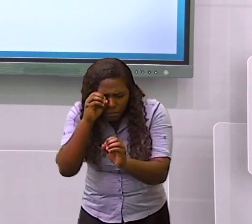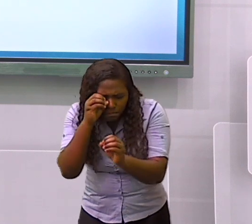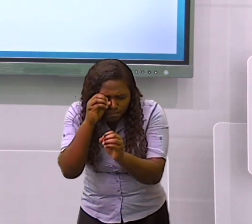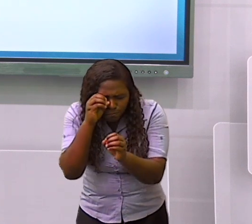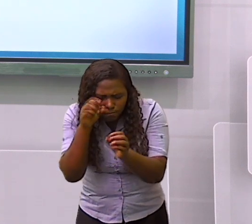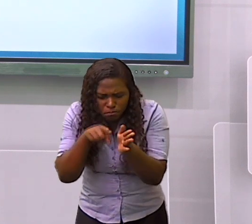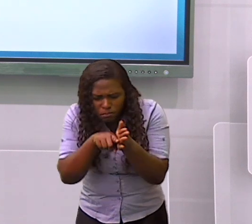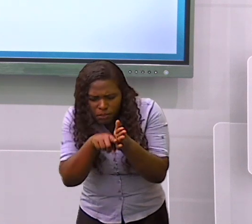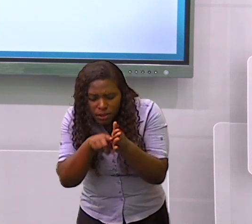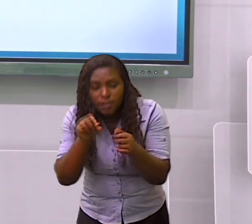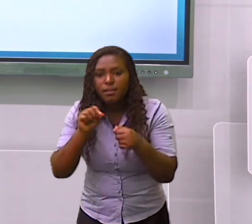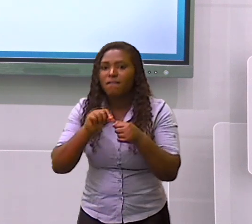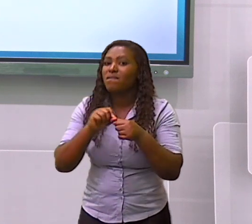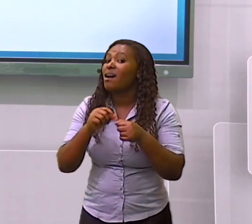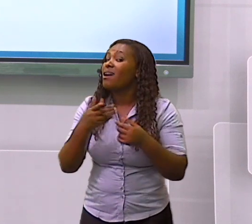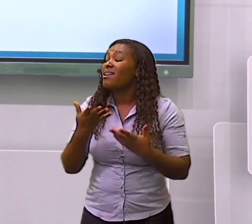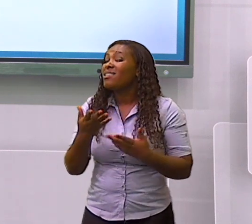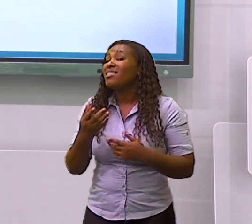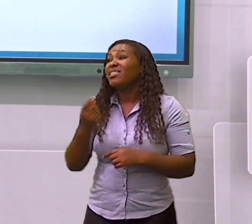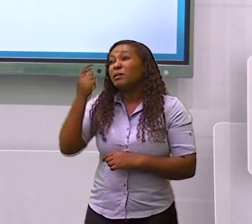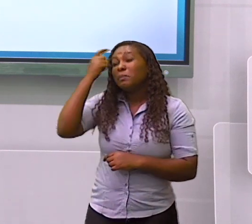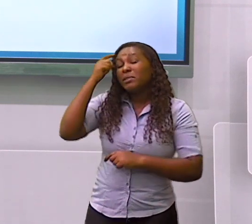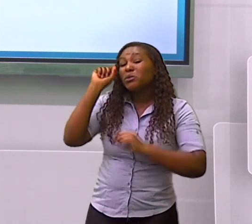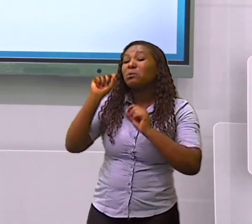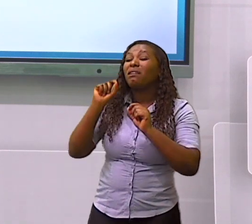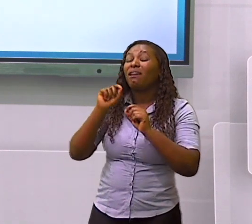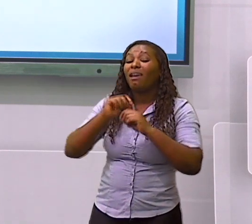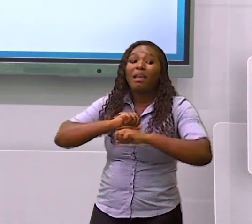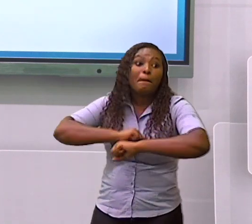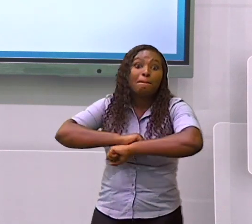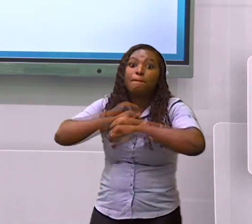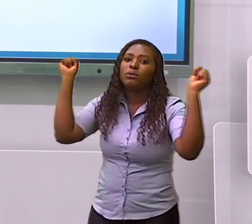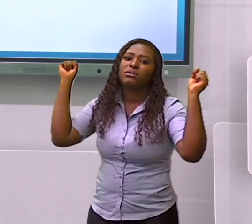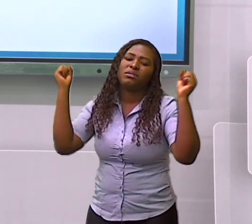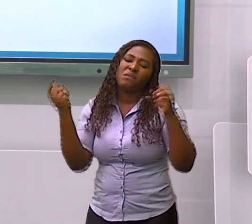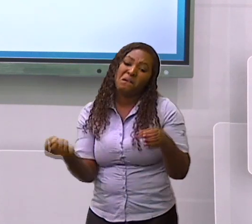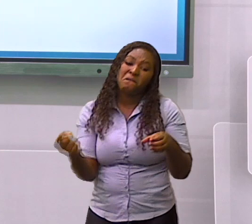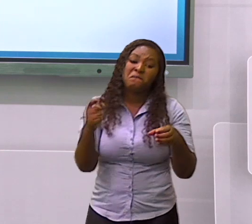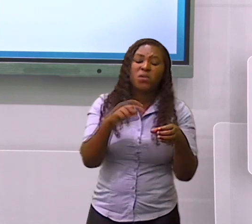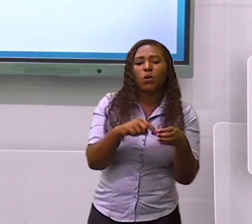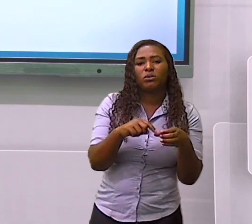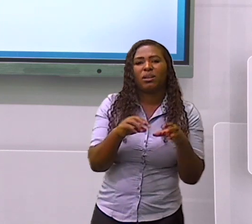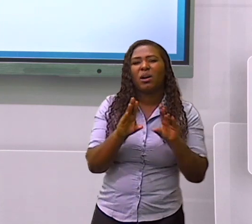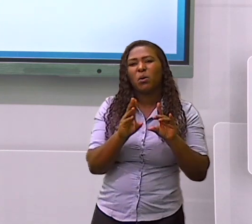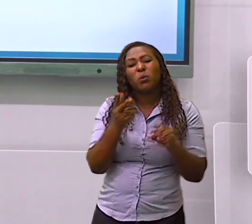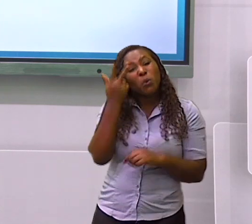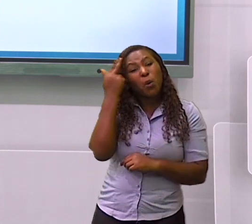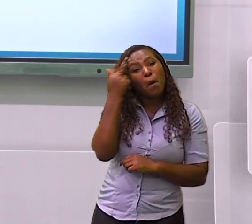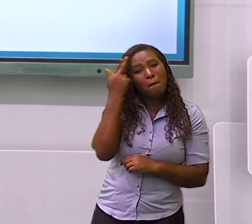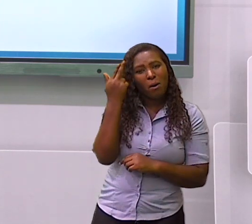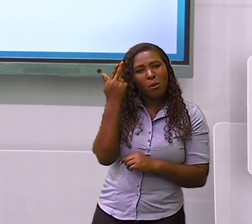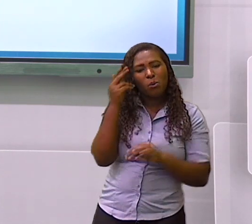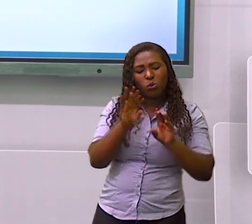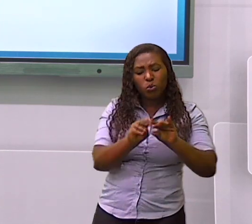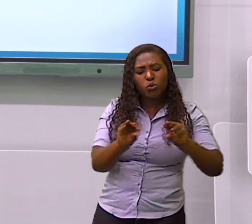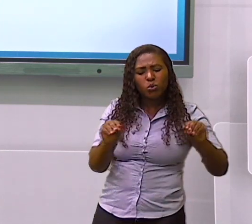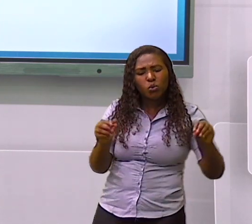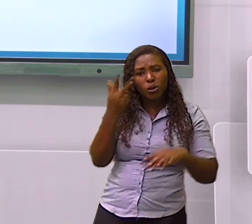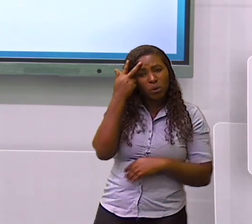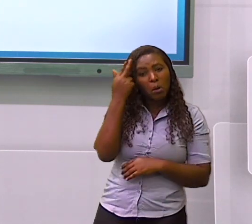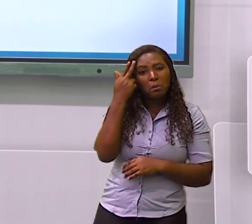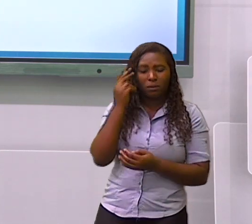consequências ambientais para a natureza e para a população humana, que dependia dos recursos